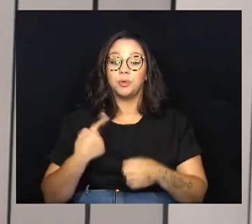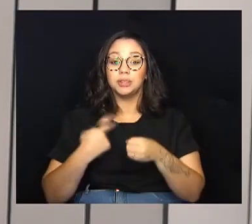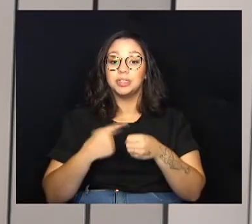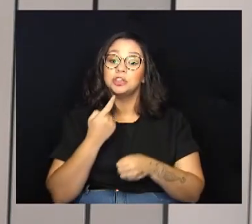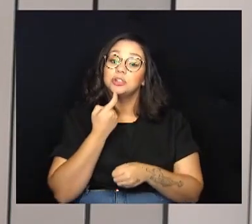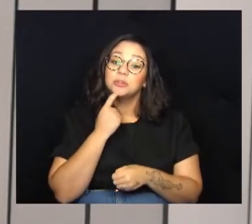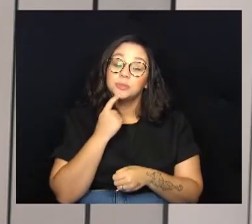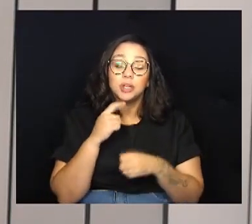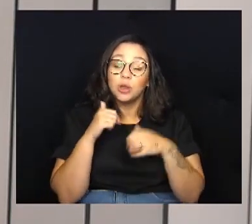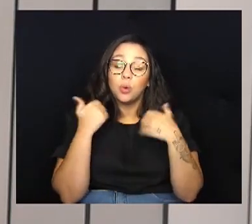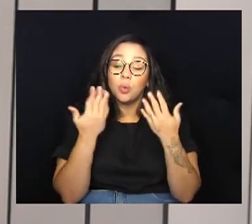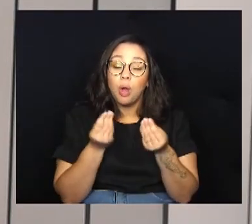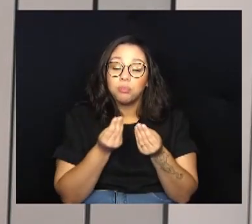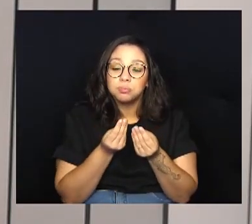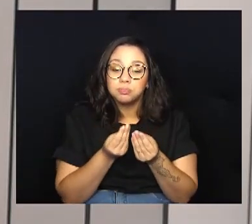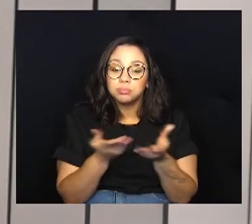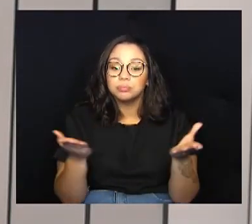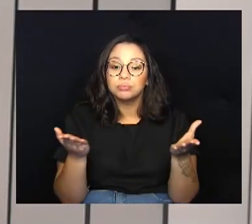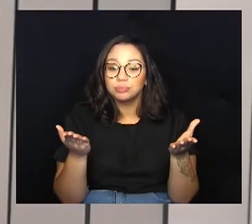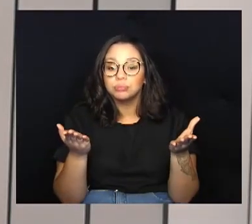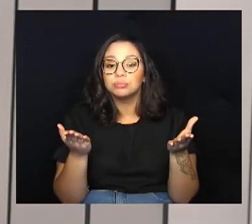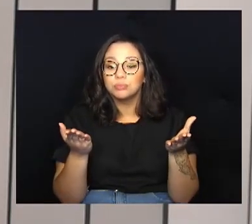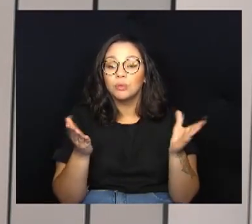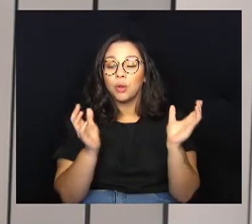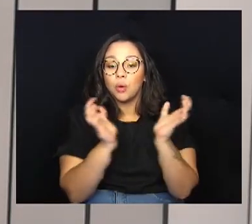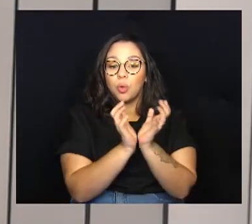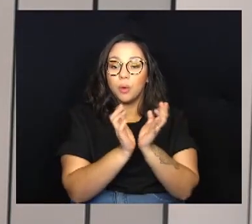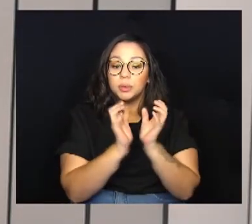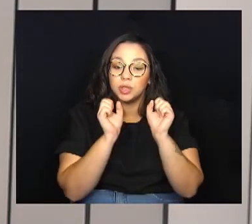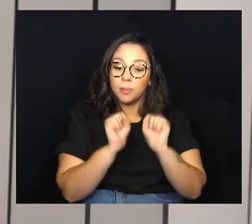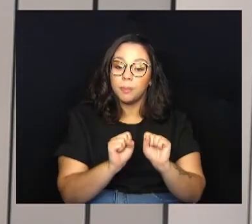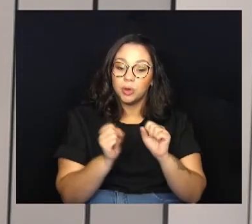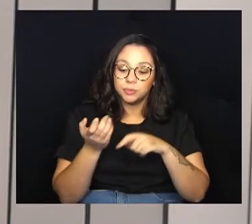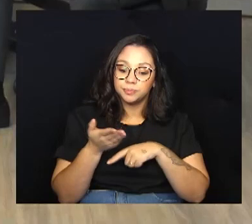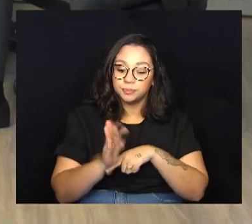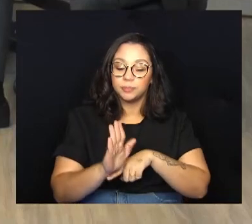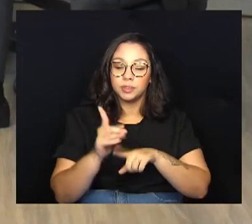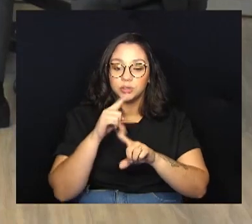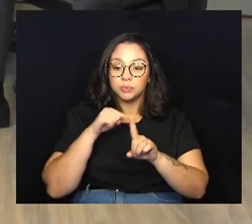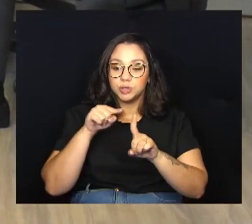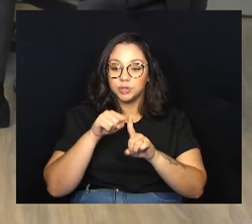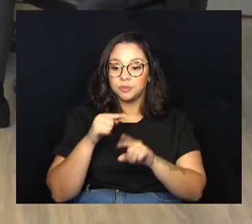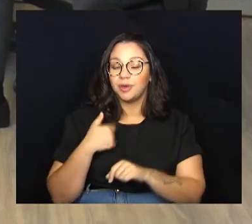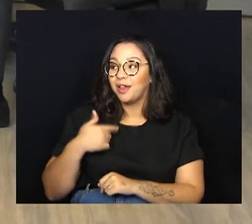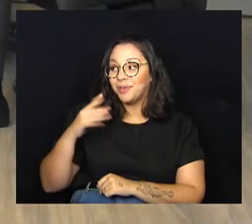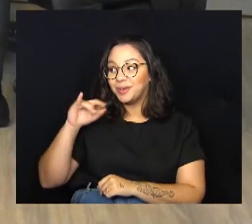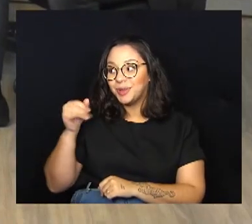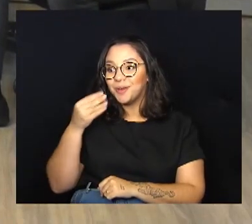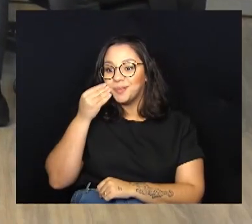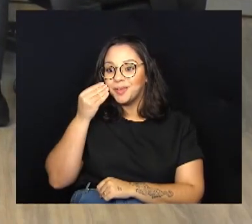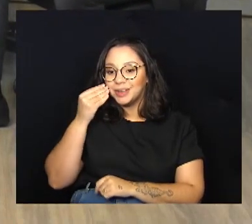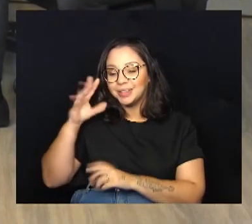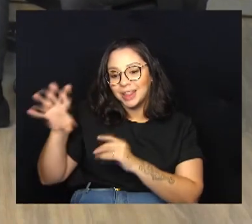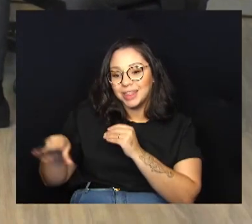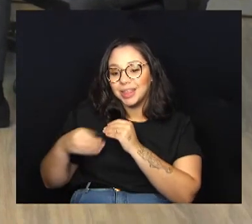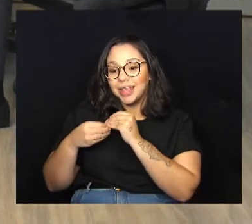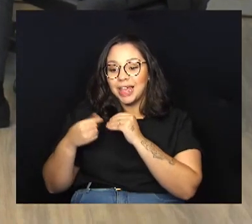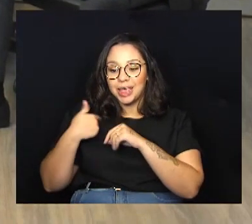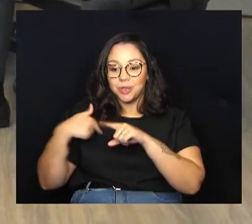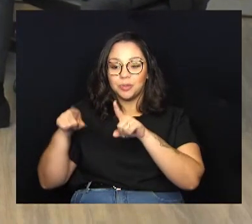final de semana, estávamos num encontro da FEBRACT, aliás, o Amor Exigente também estava num encontro, pensamento, que dizia a